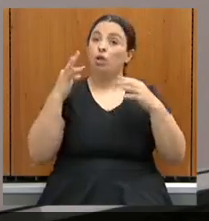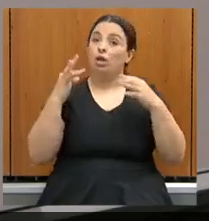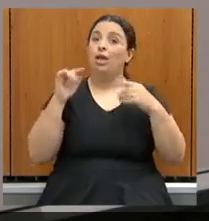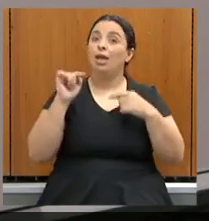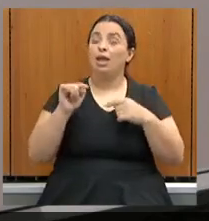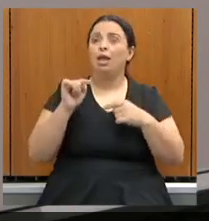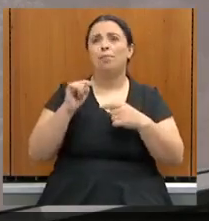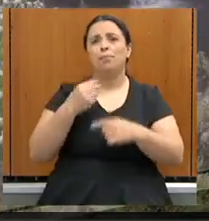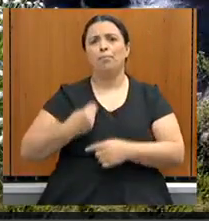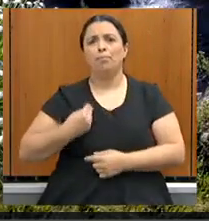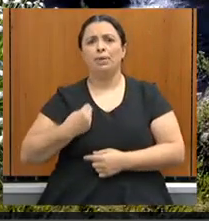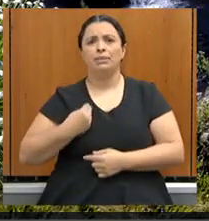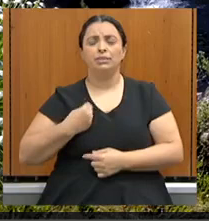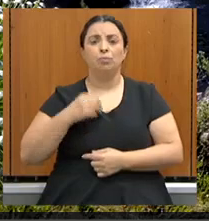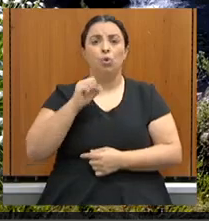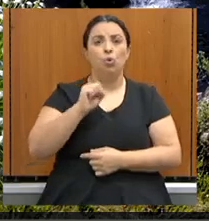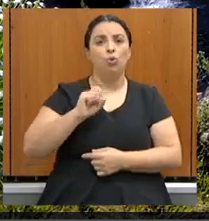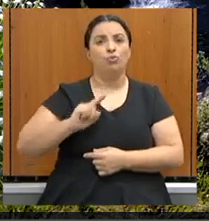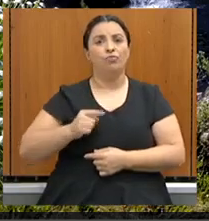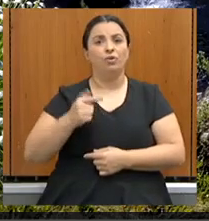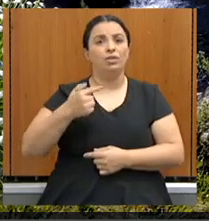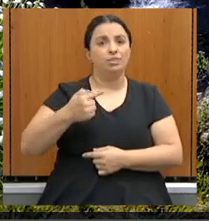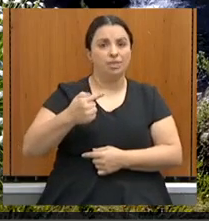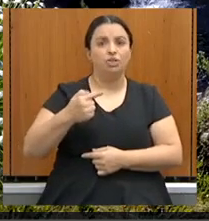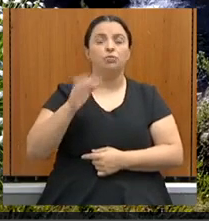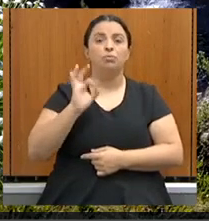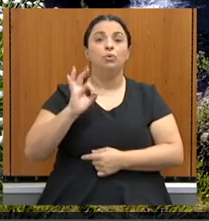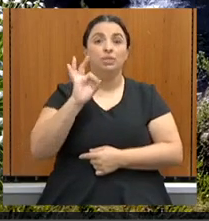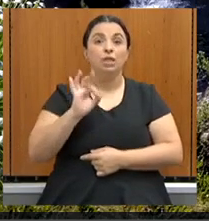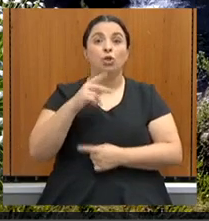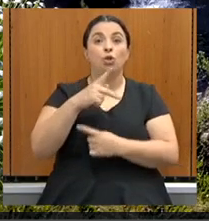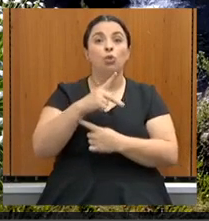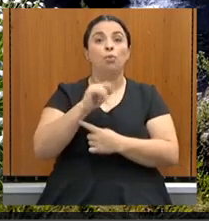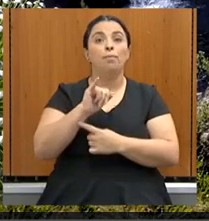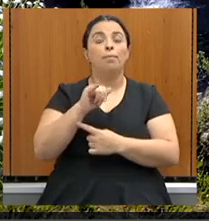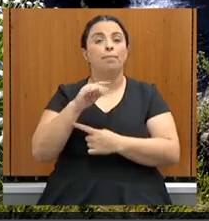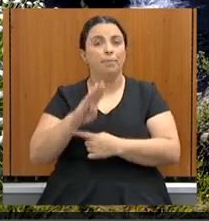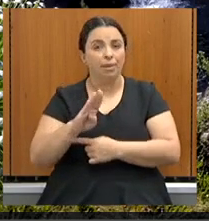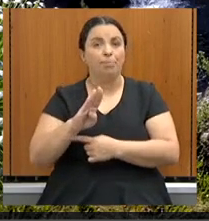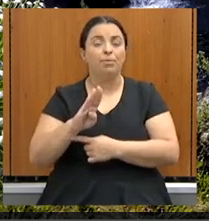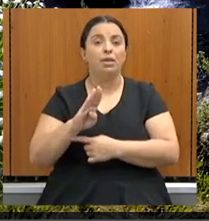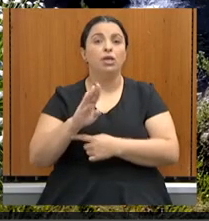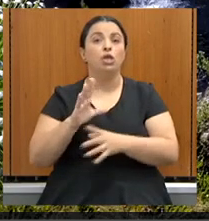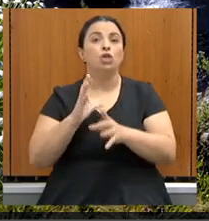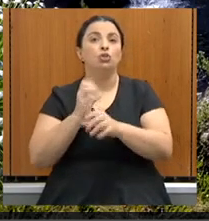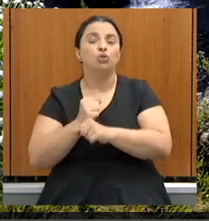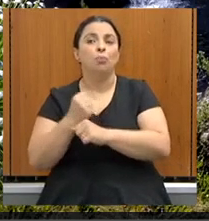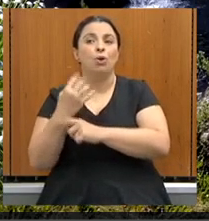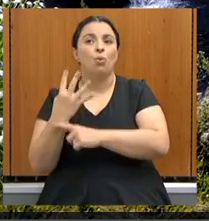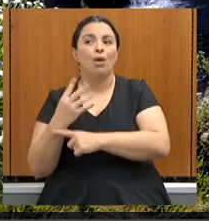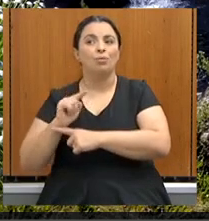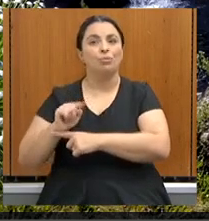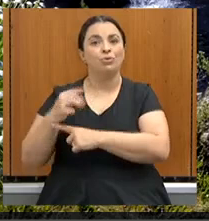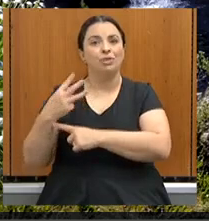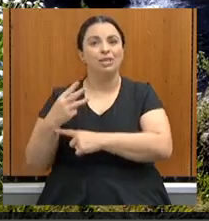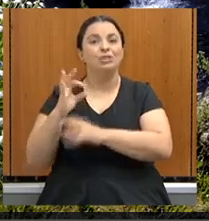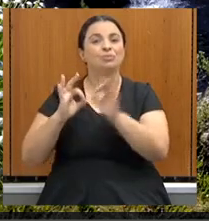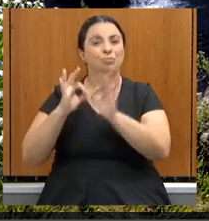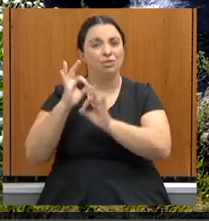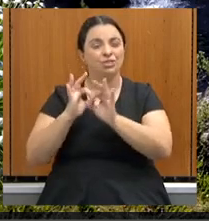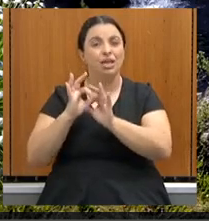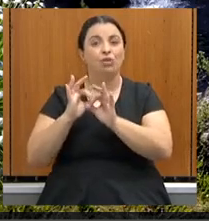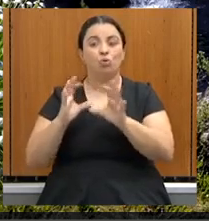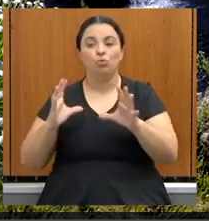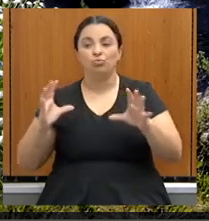com 8,7% do nosso PIB, juntando com 4,3% da cultura, chegamos